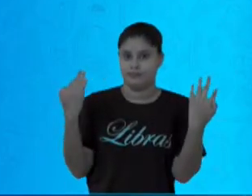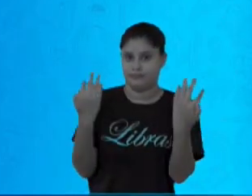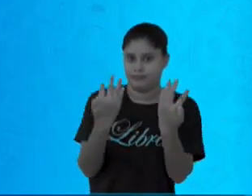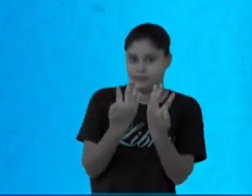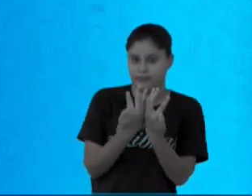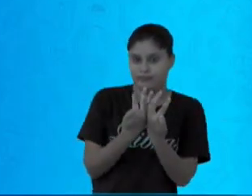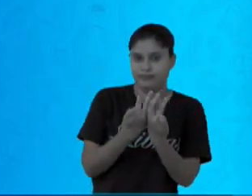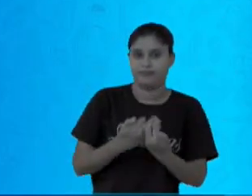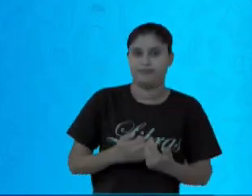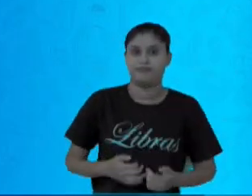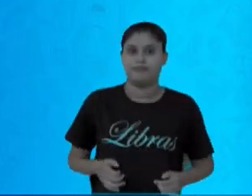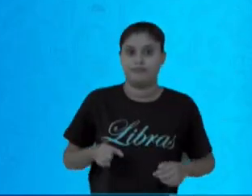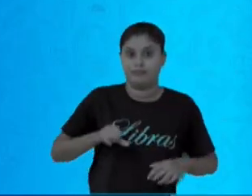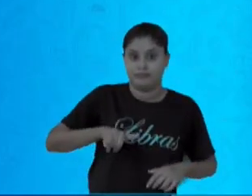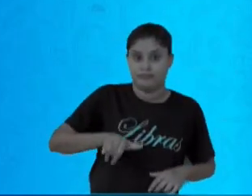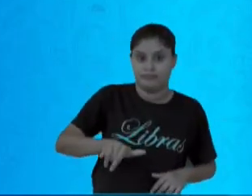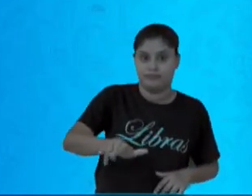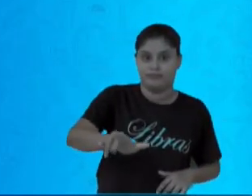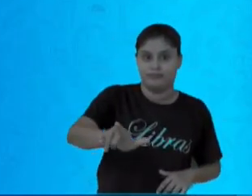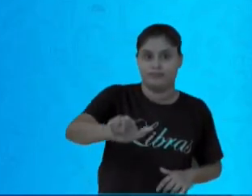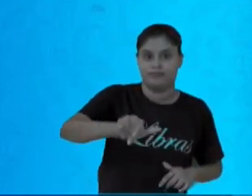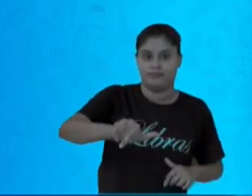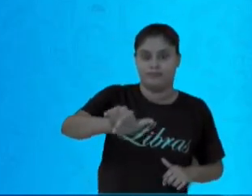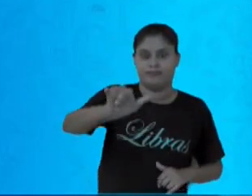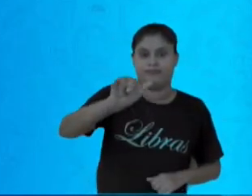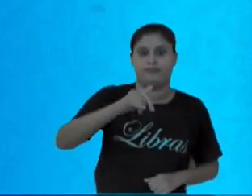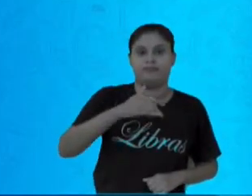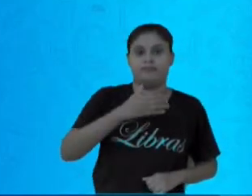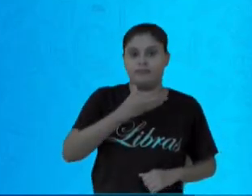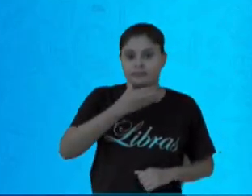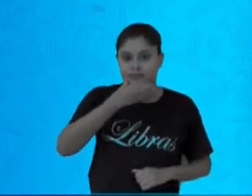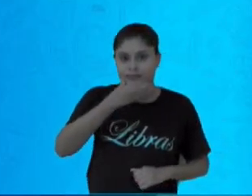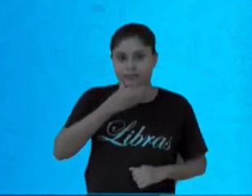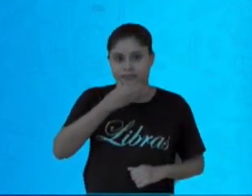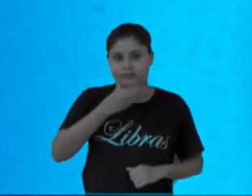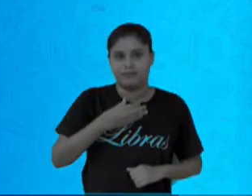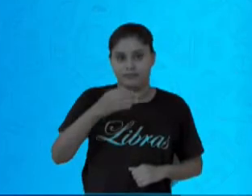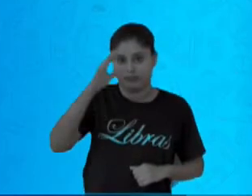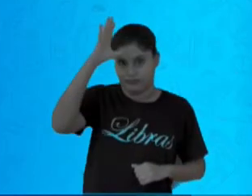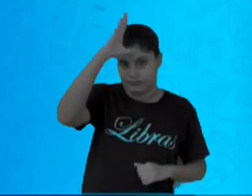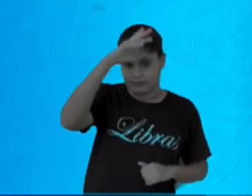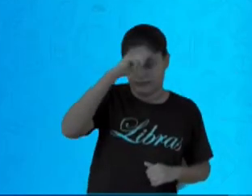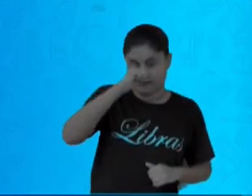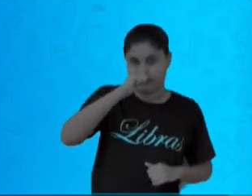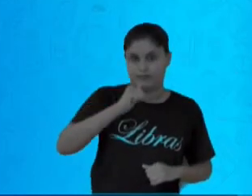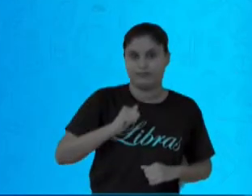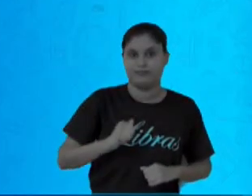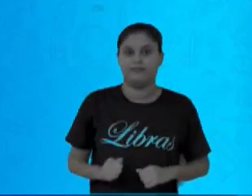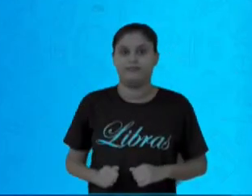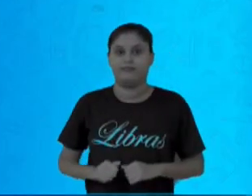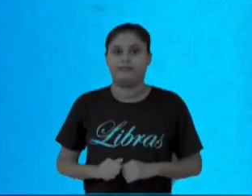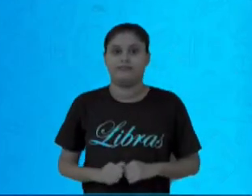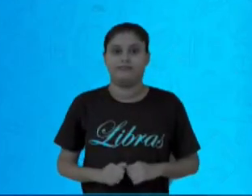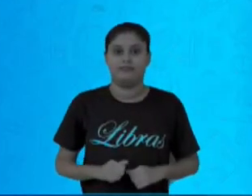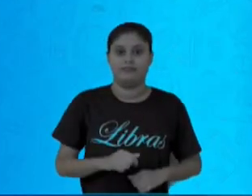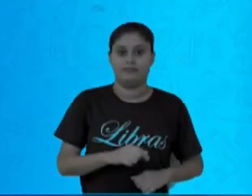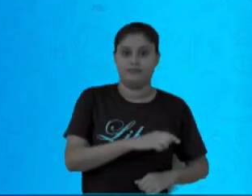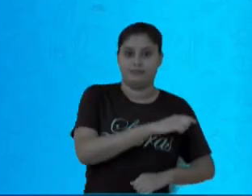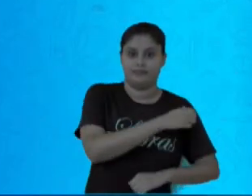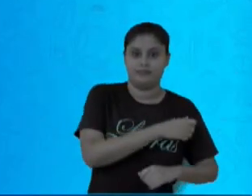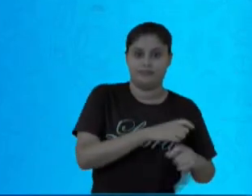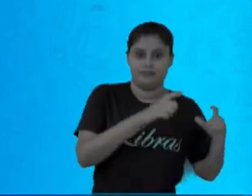Quando você vai no supermercado, lá você encontra frutas, carnes, numa loja. Né? A loja tem